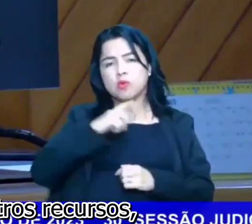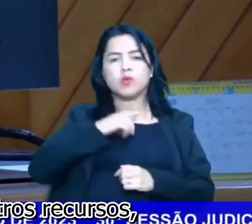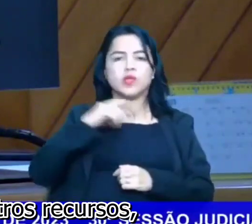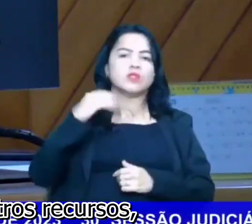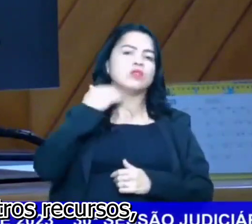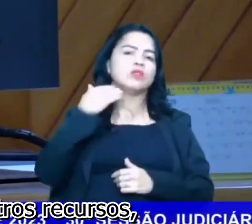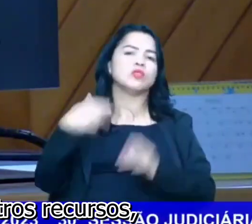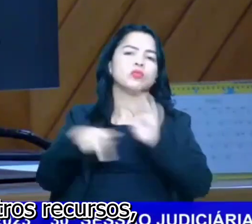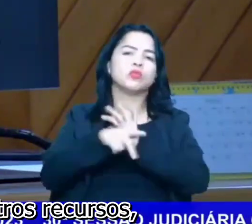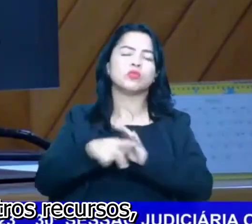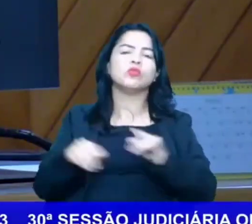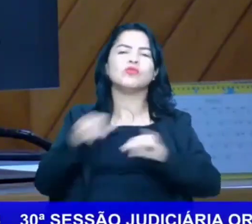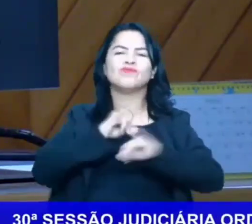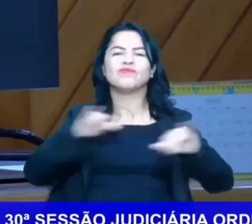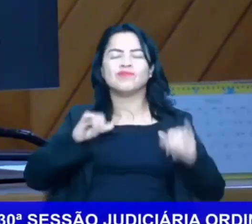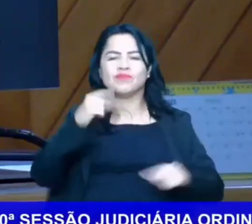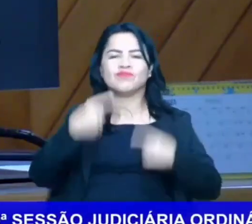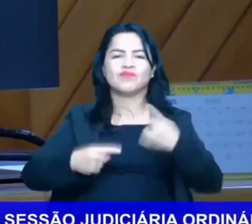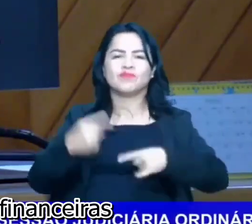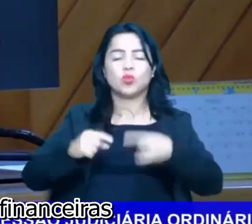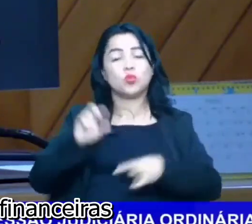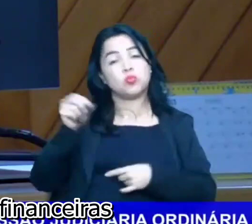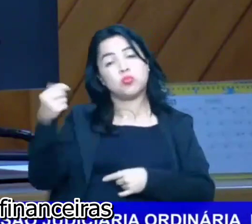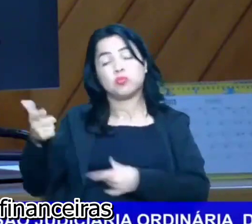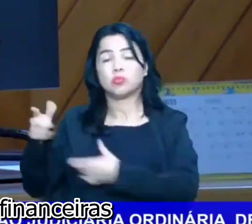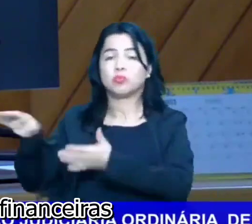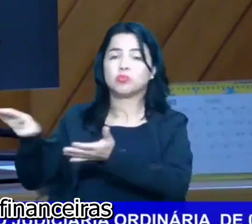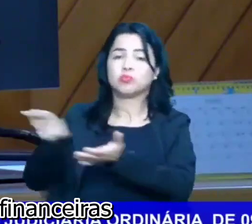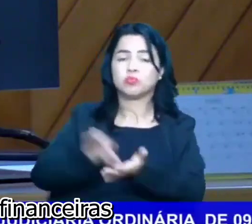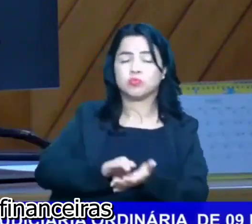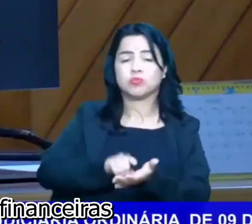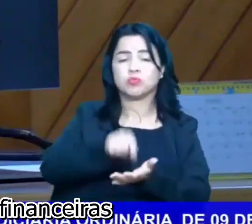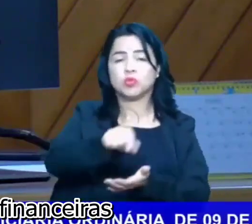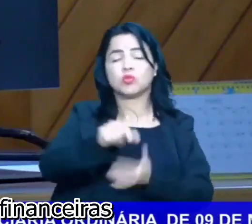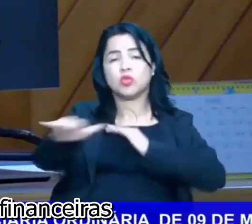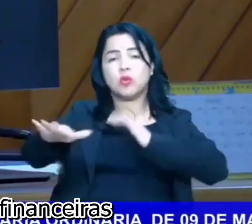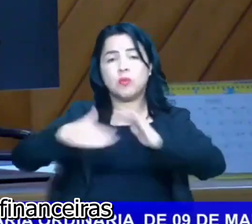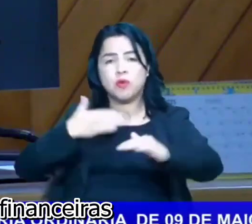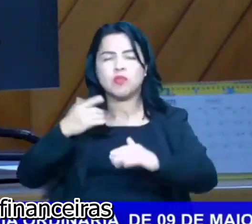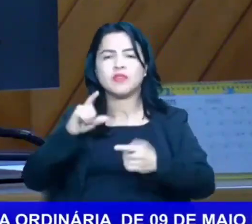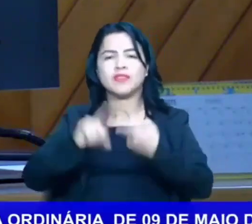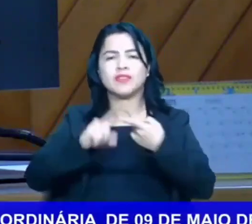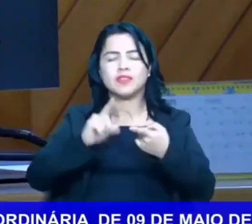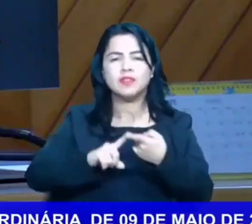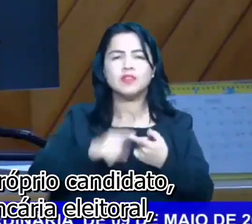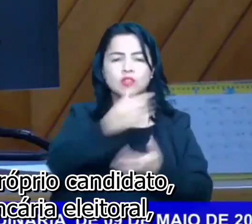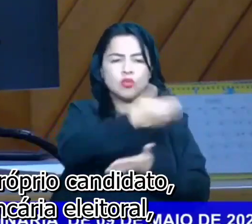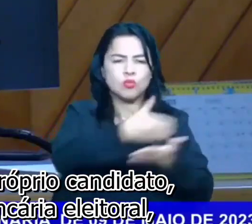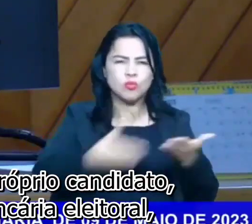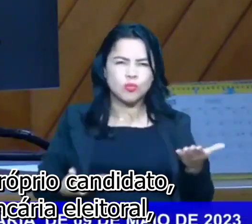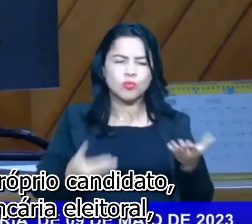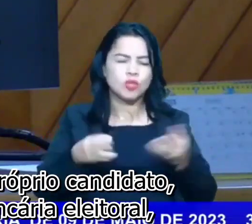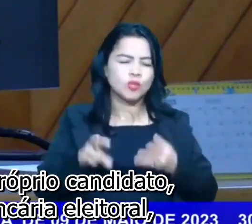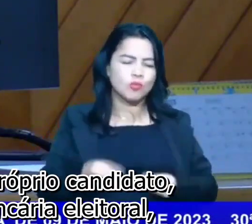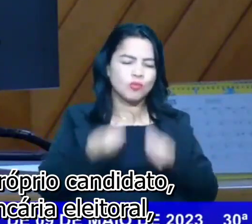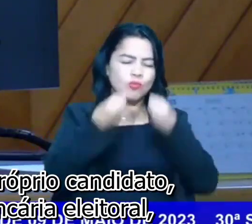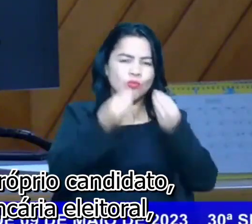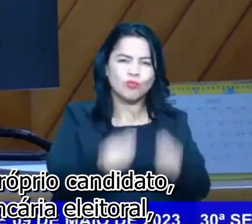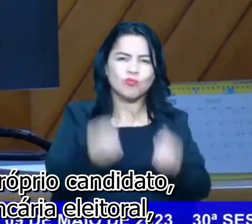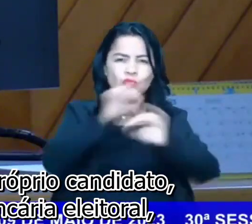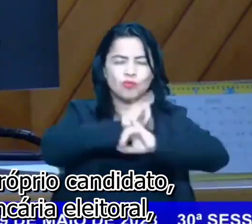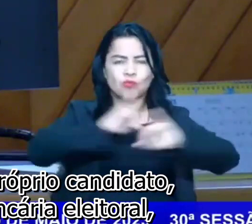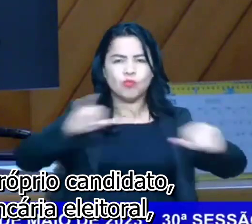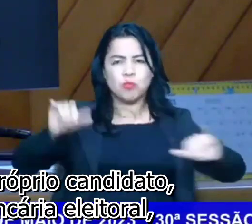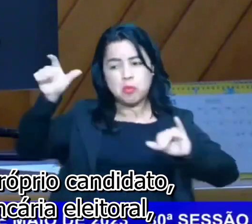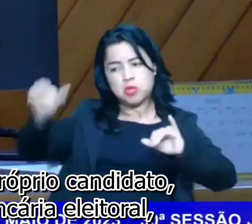de campanha outros recursos, ou seja, destinada à movimentação de receitas financeiras doadas para a campanha por